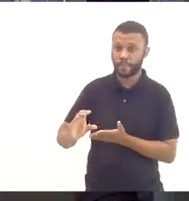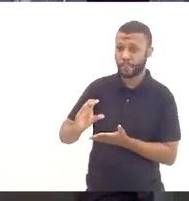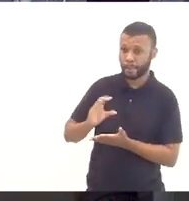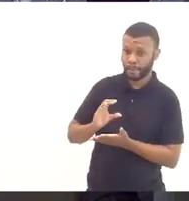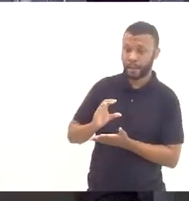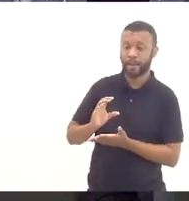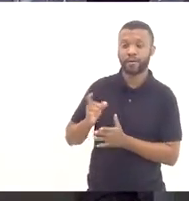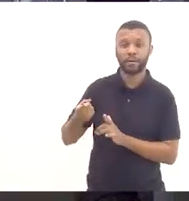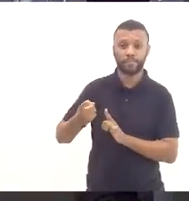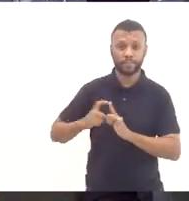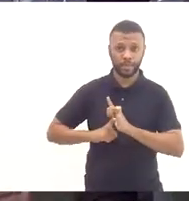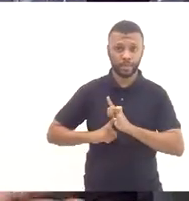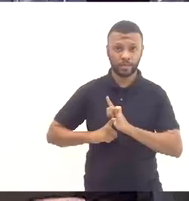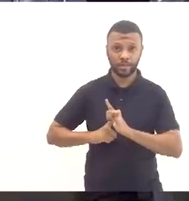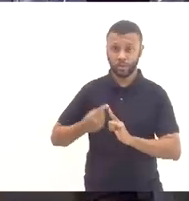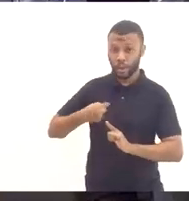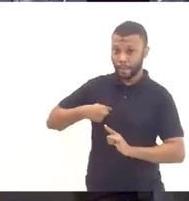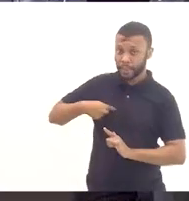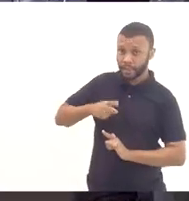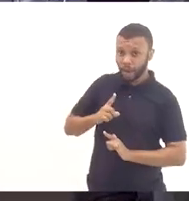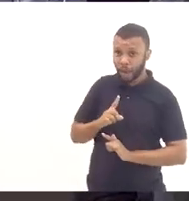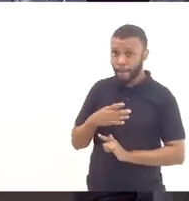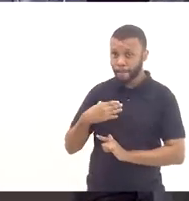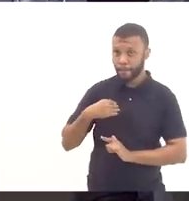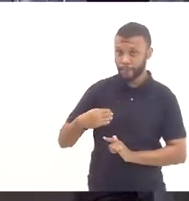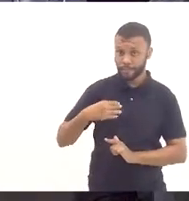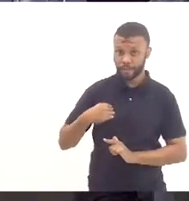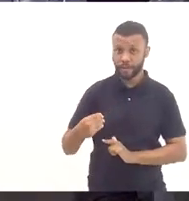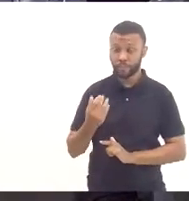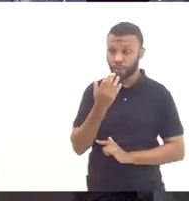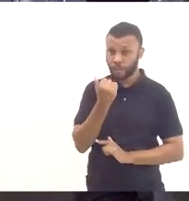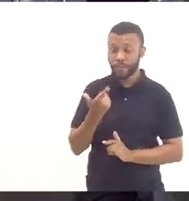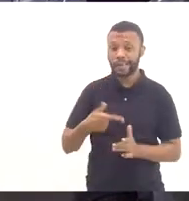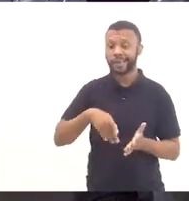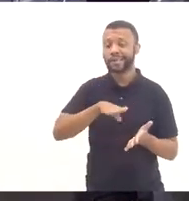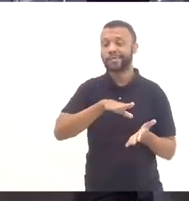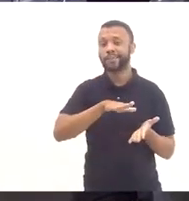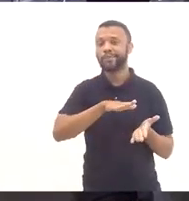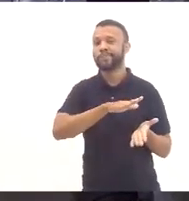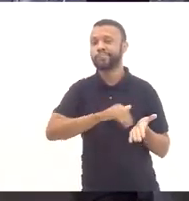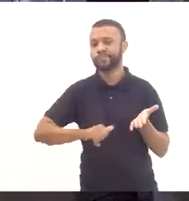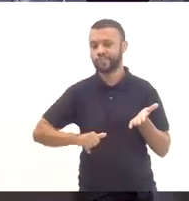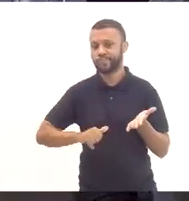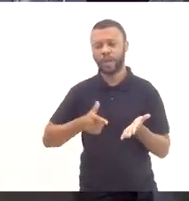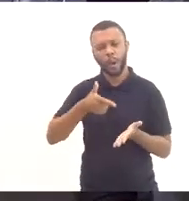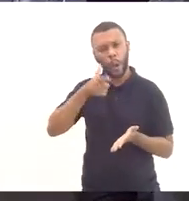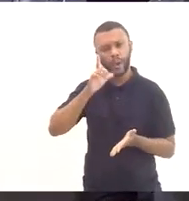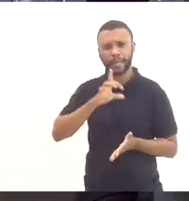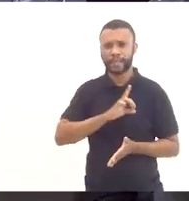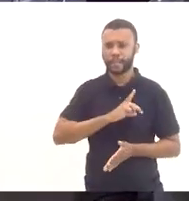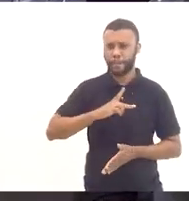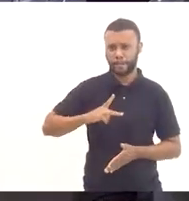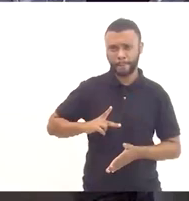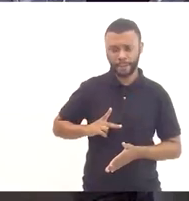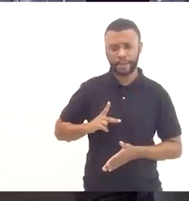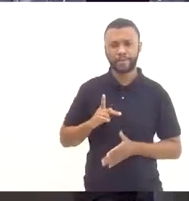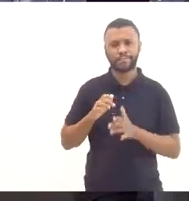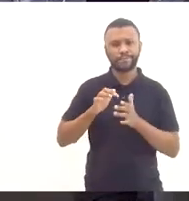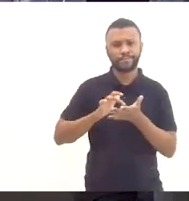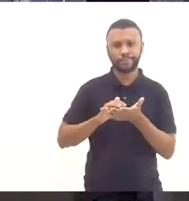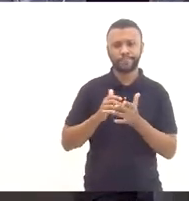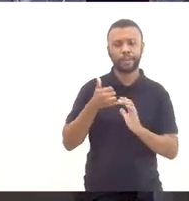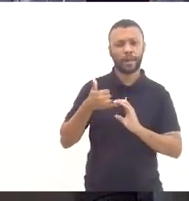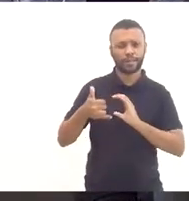deve não é minha o meu filho foi alimento do meu filho que ele tirou E aí ontem a Defensoria Pública eu pelo WhatsApp